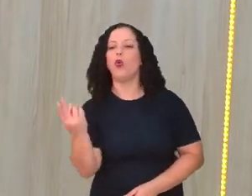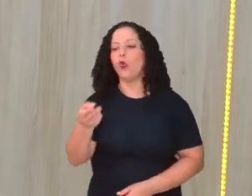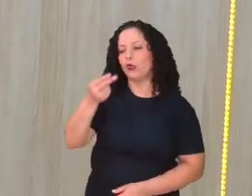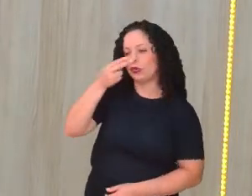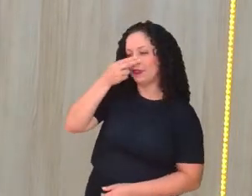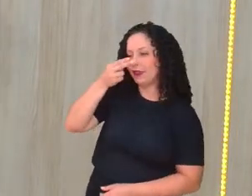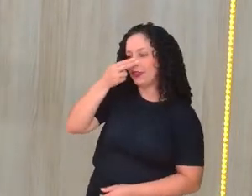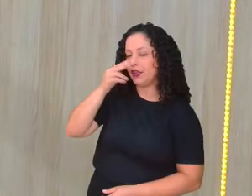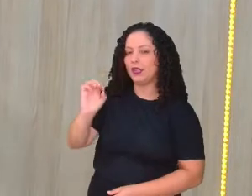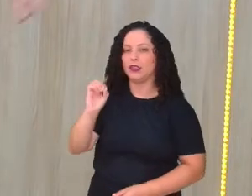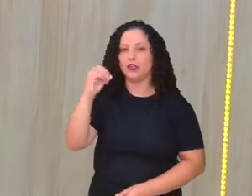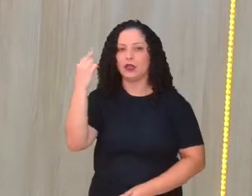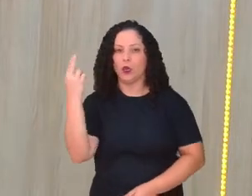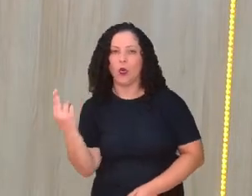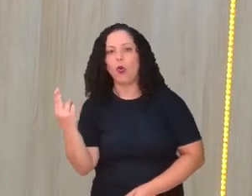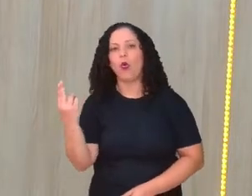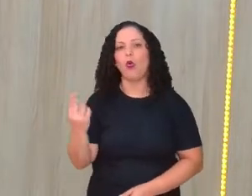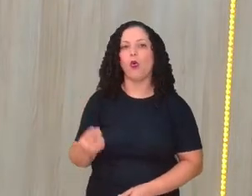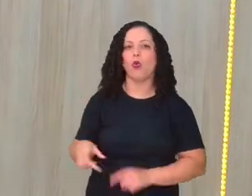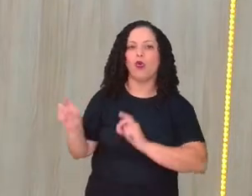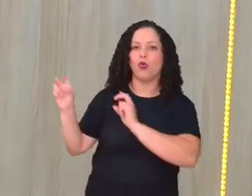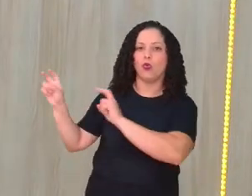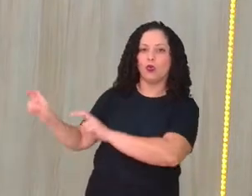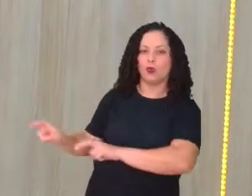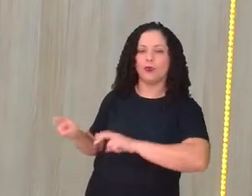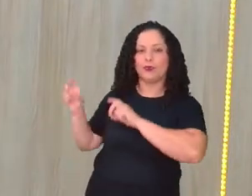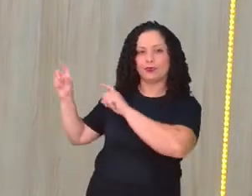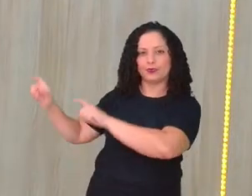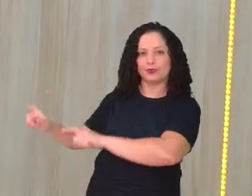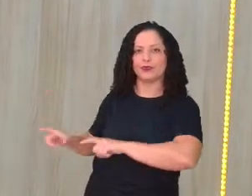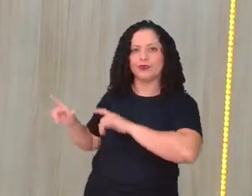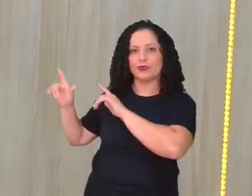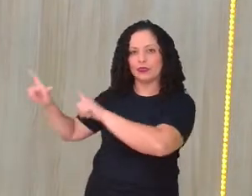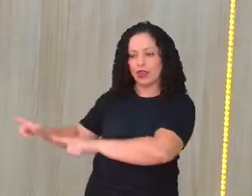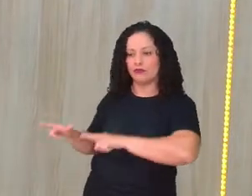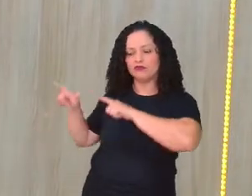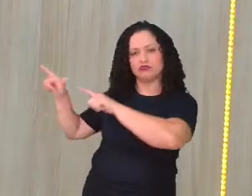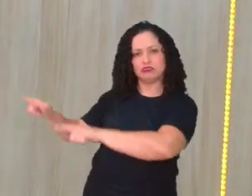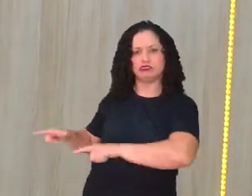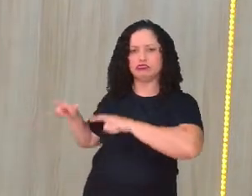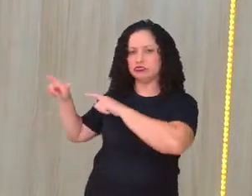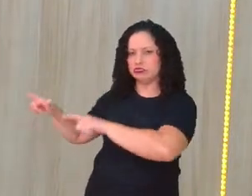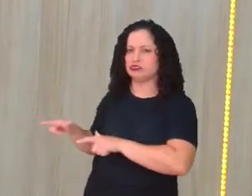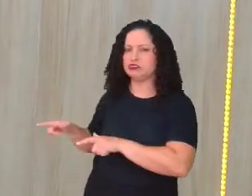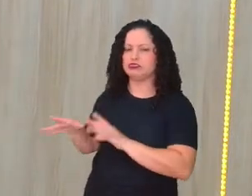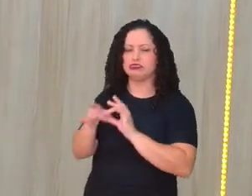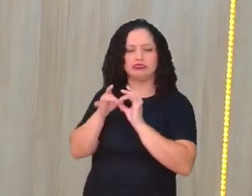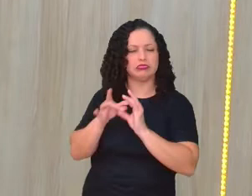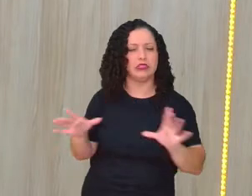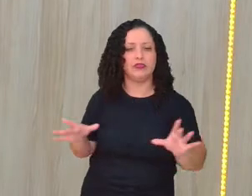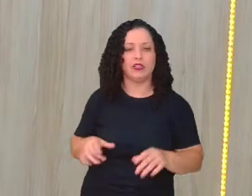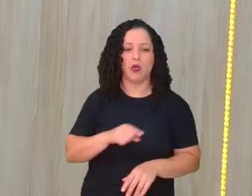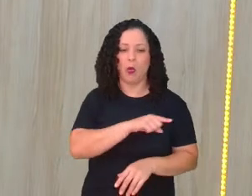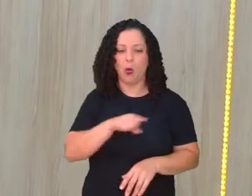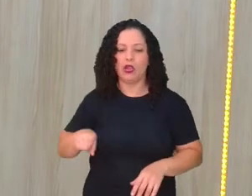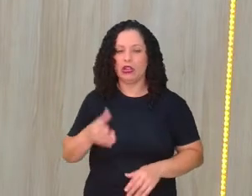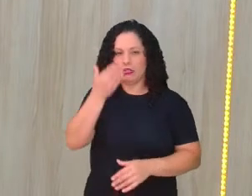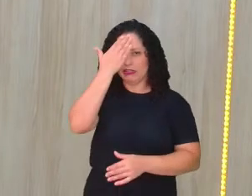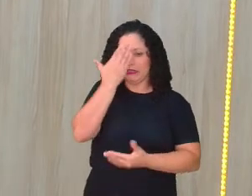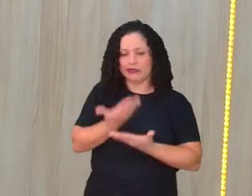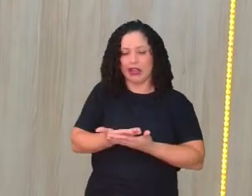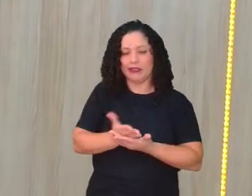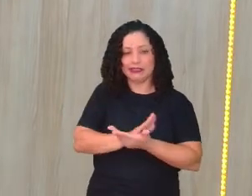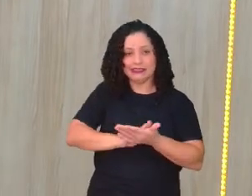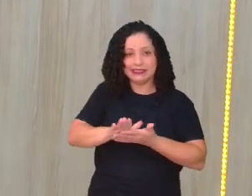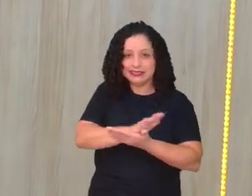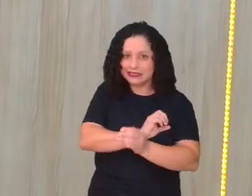se ele é hinduísta, se ele é budista, se ele não tem crença nenhuma, ou se ele não acredita em nenhum Deus, né?